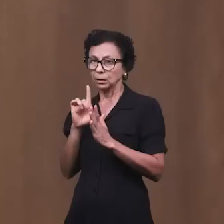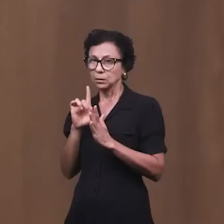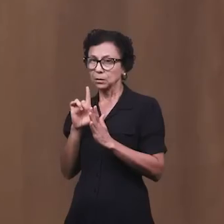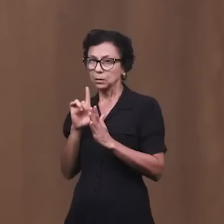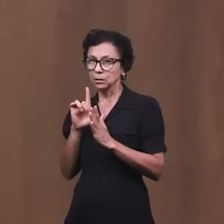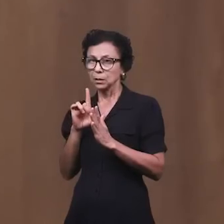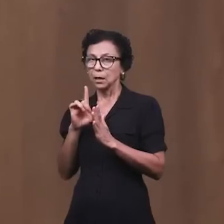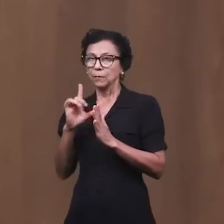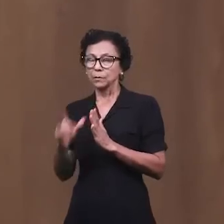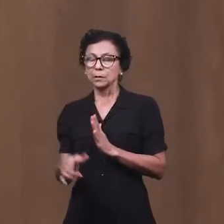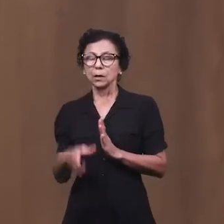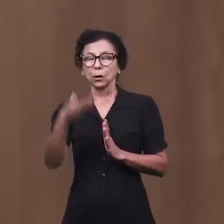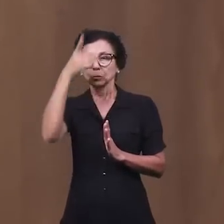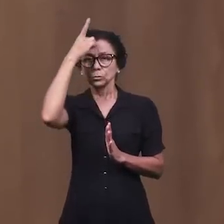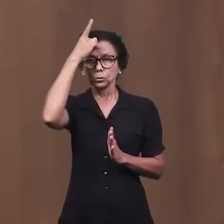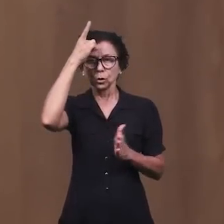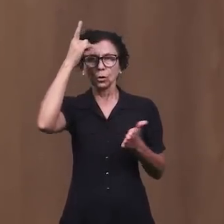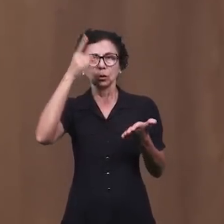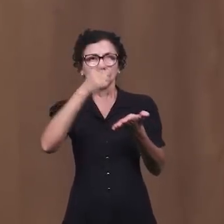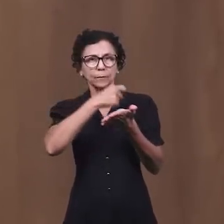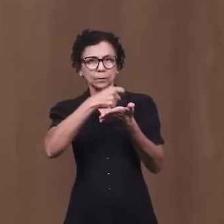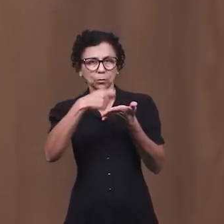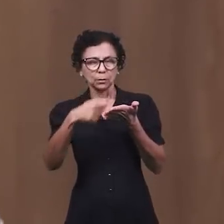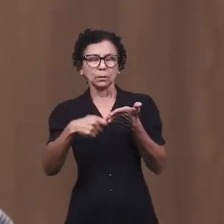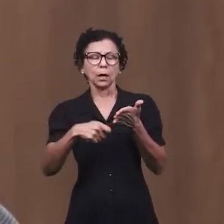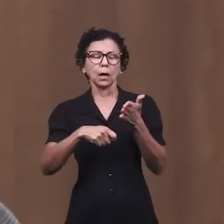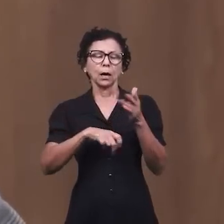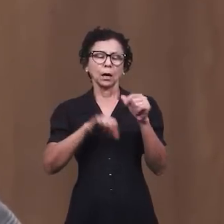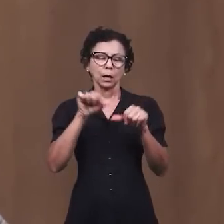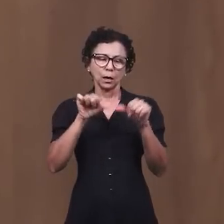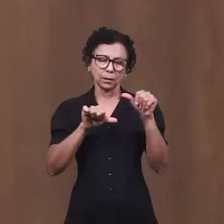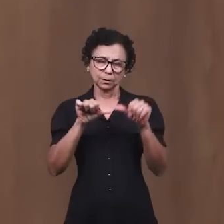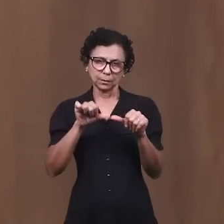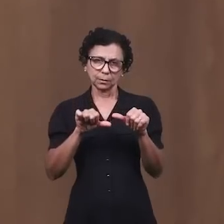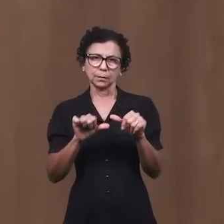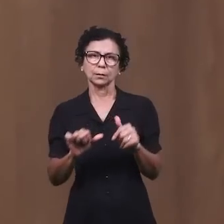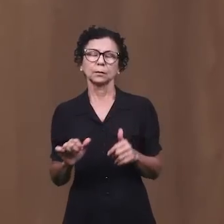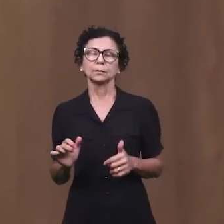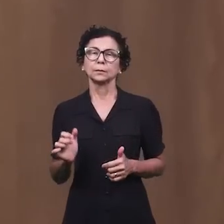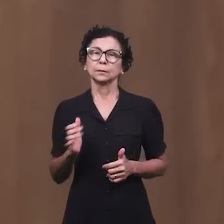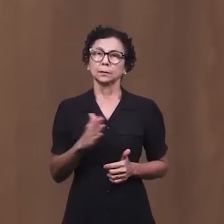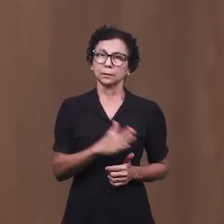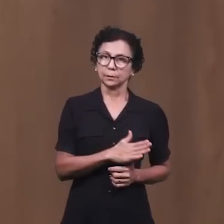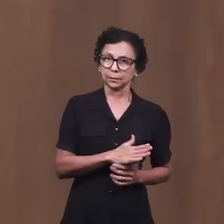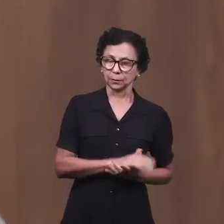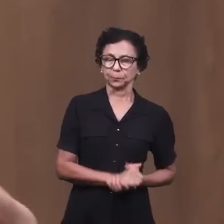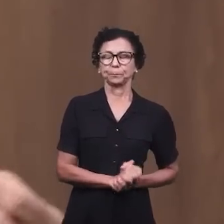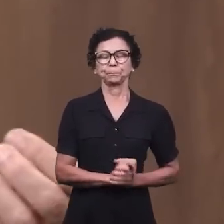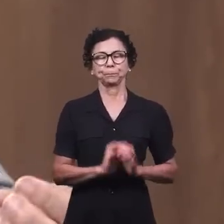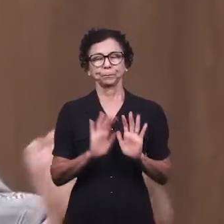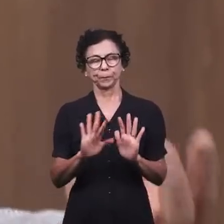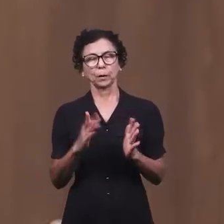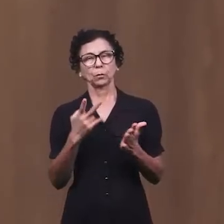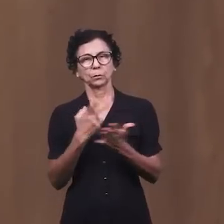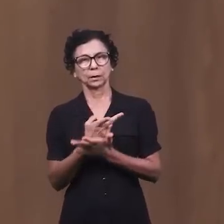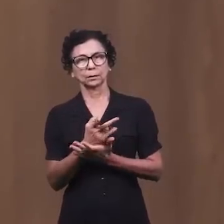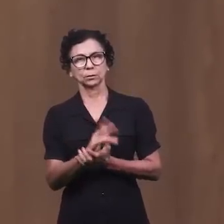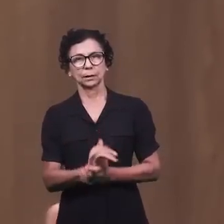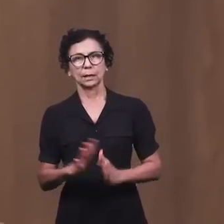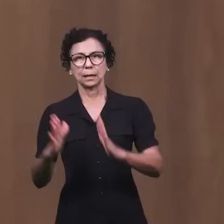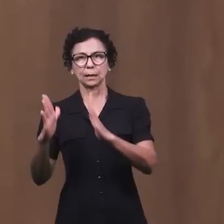pastores têm feito, para não deixar às vezes muito cansativo, a igreja tem grupos de